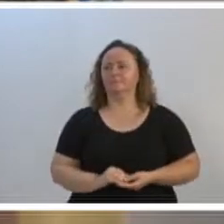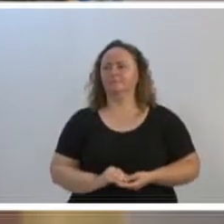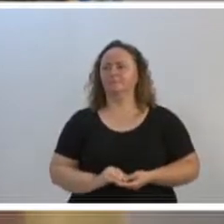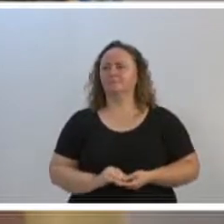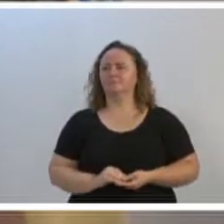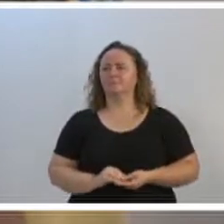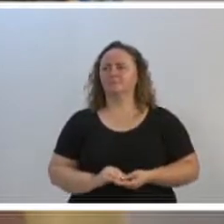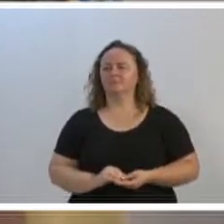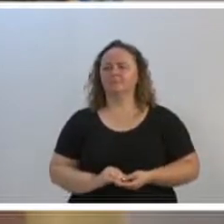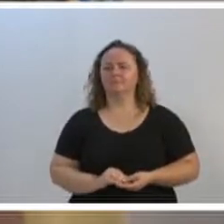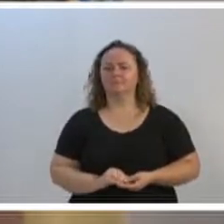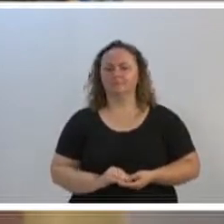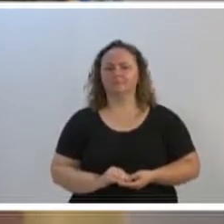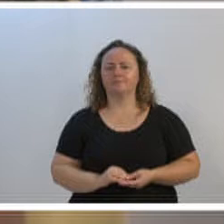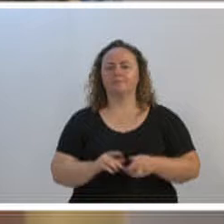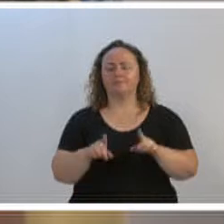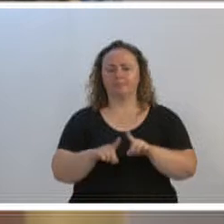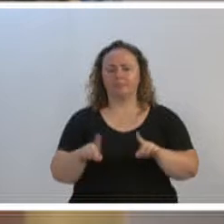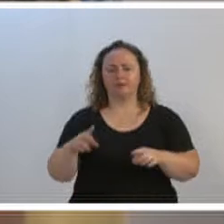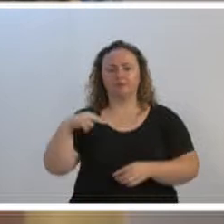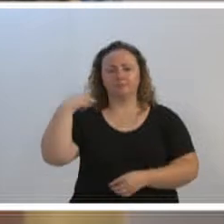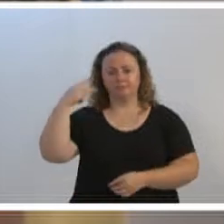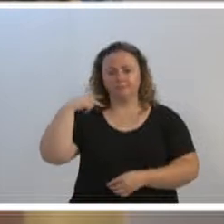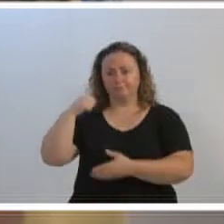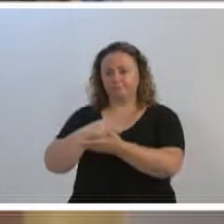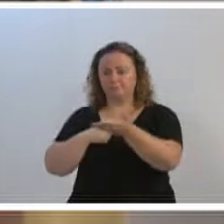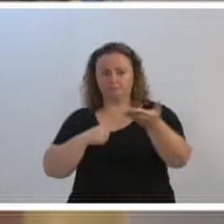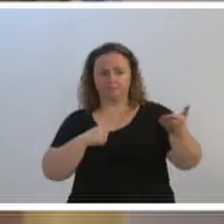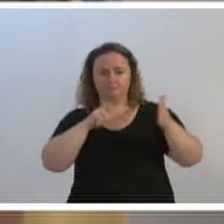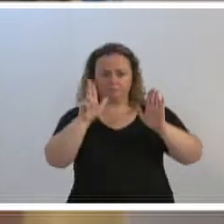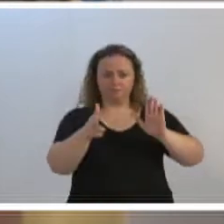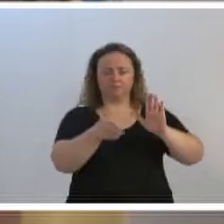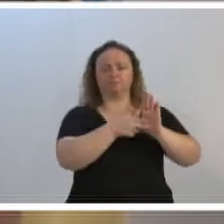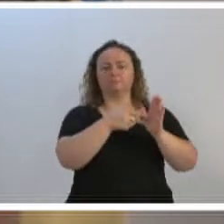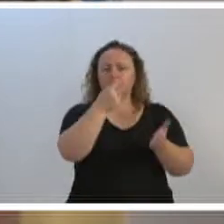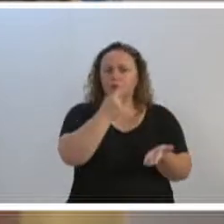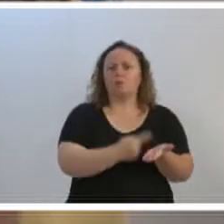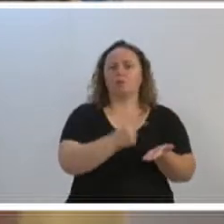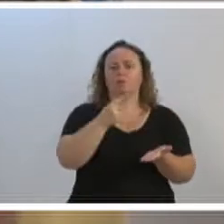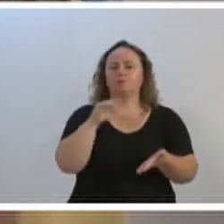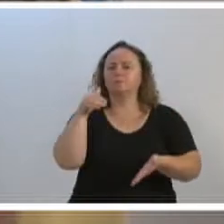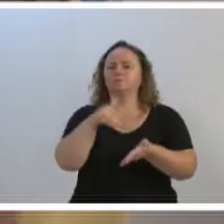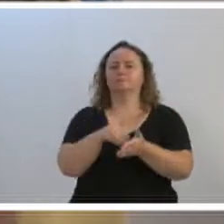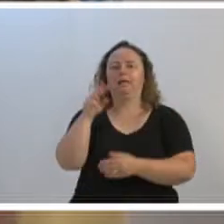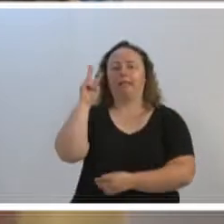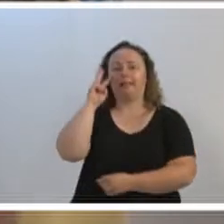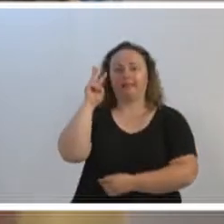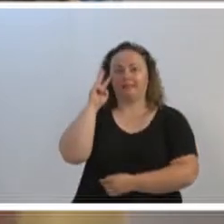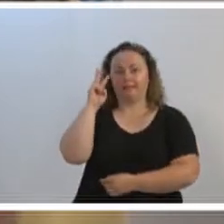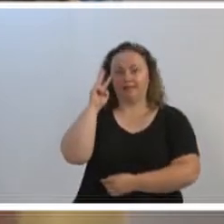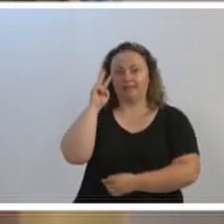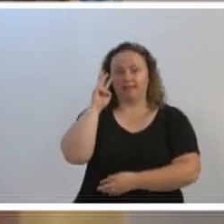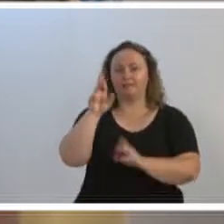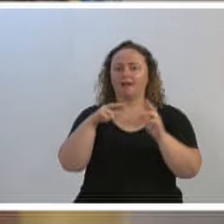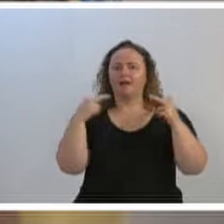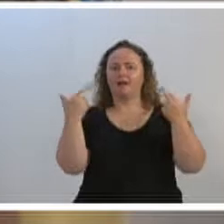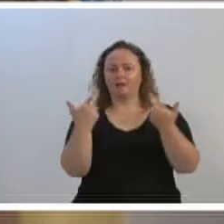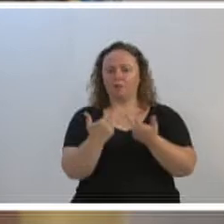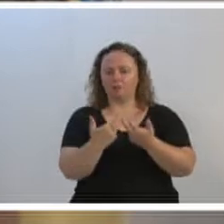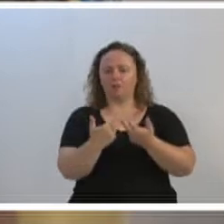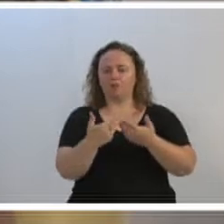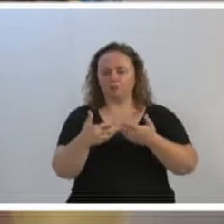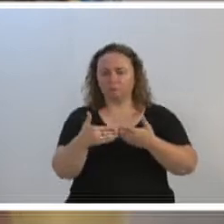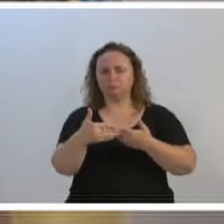Mas assim, vereadores, assumam um compromisso com a gente, que até terça-feira tenhamos essa reunião com o